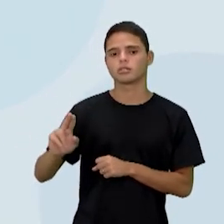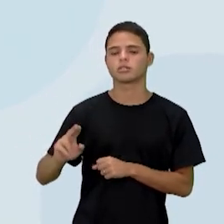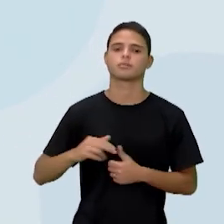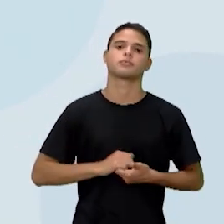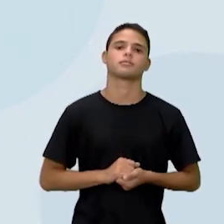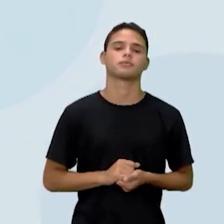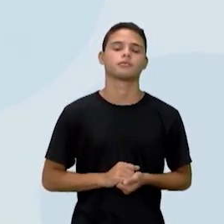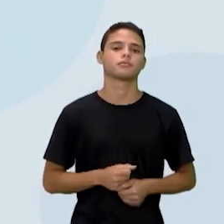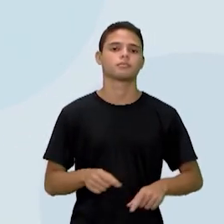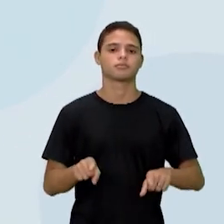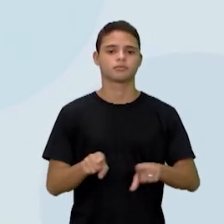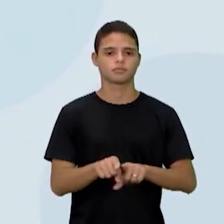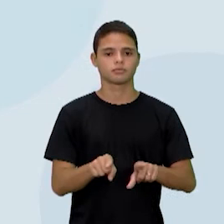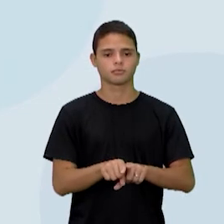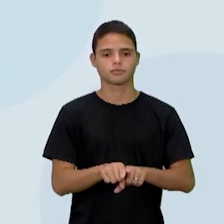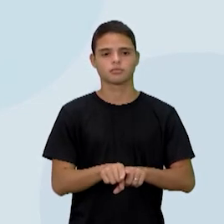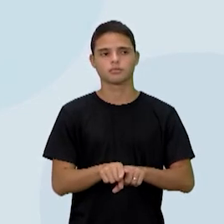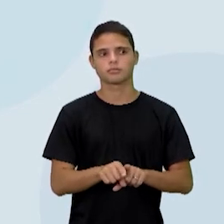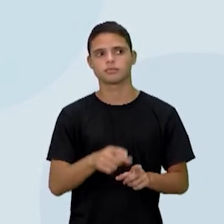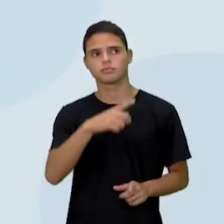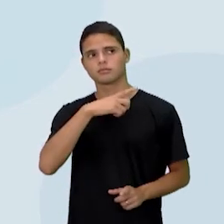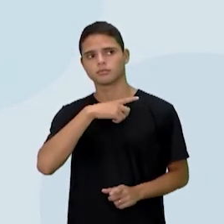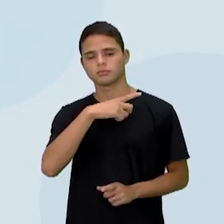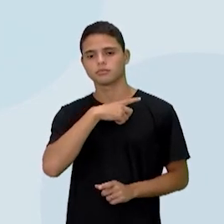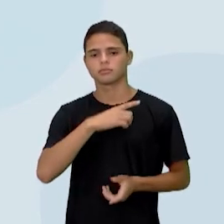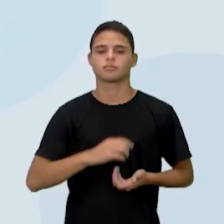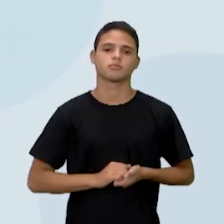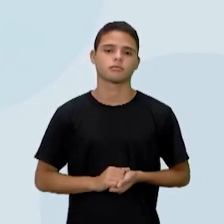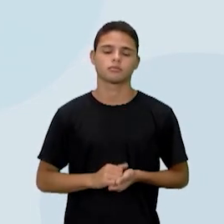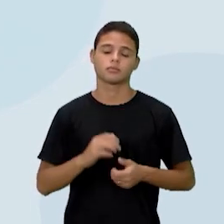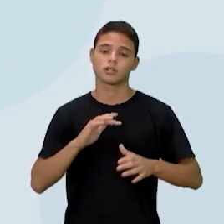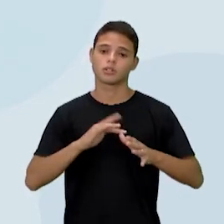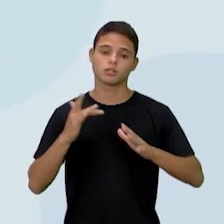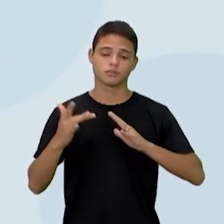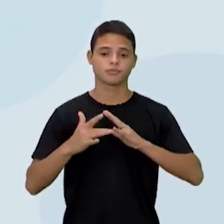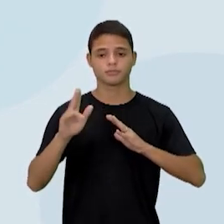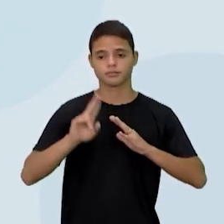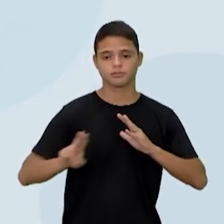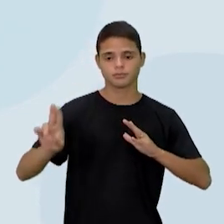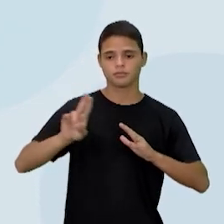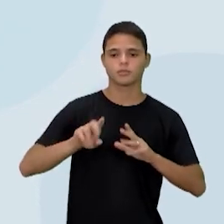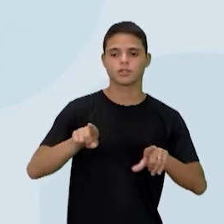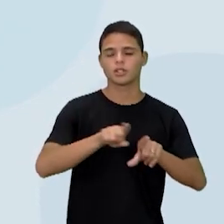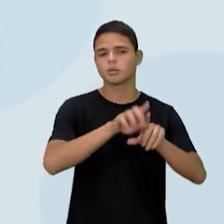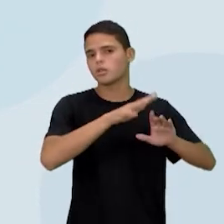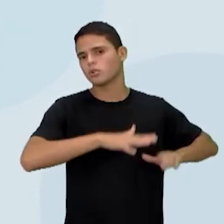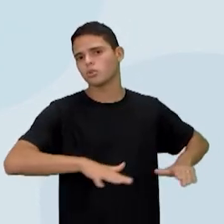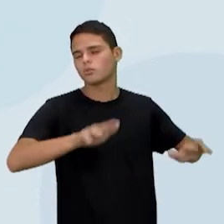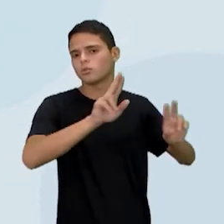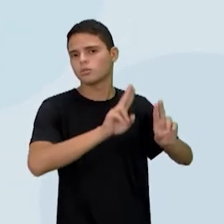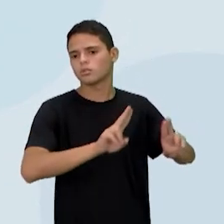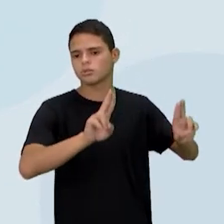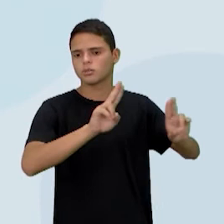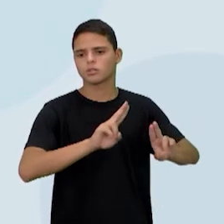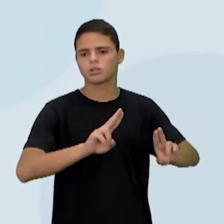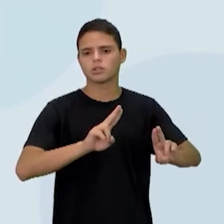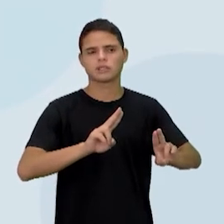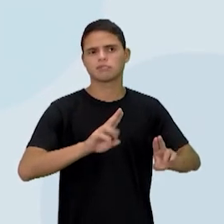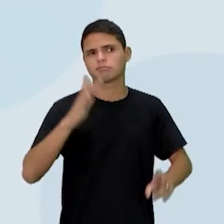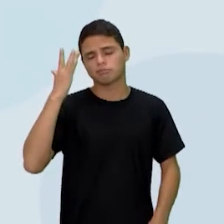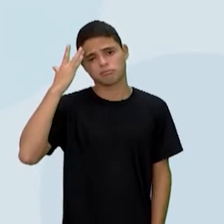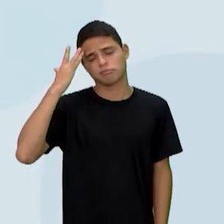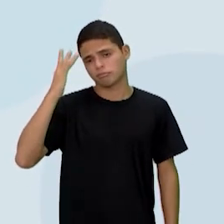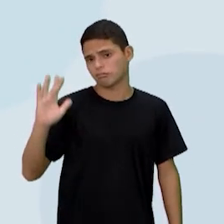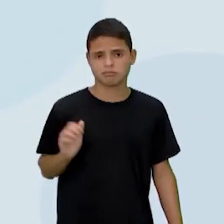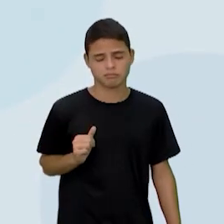corporações, inclusive pelas empresas gerenciando as redes sociais. E os usuários em geral pouco têm noção